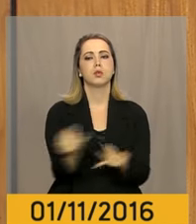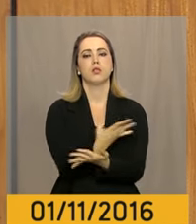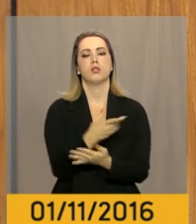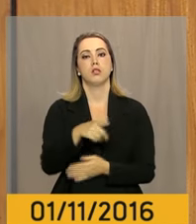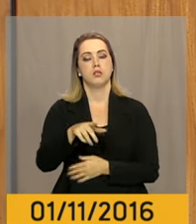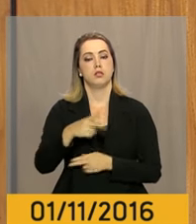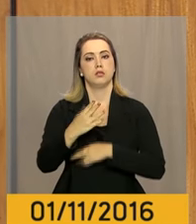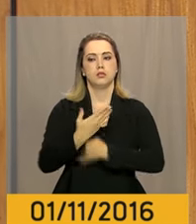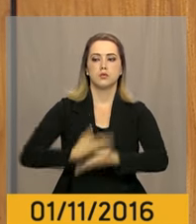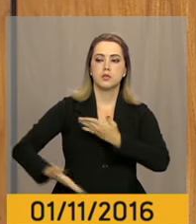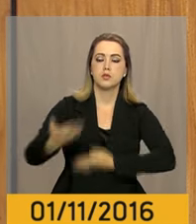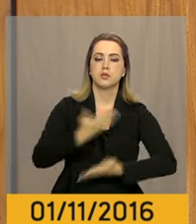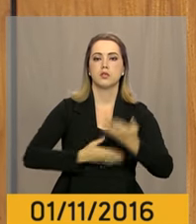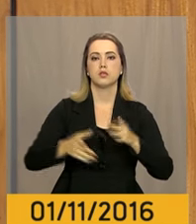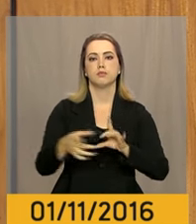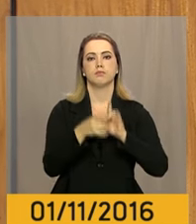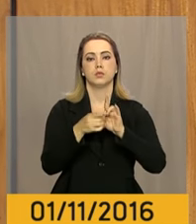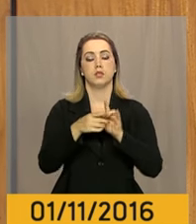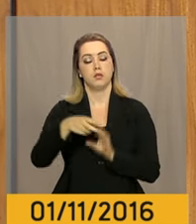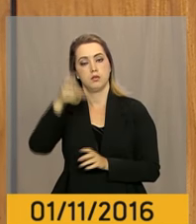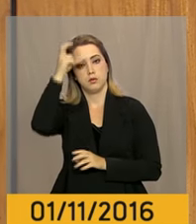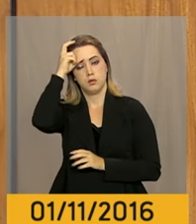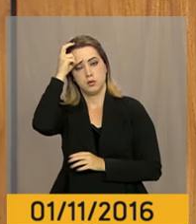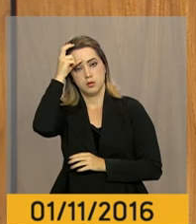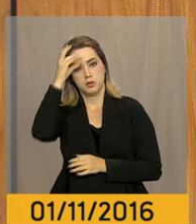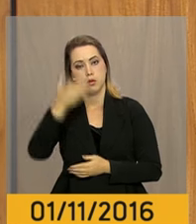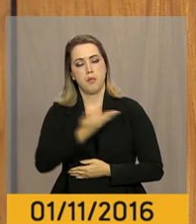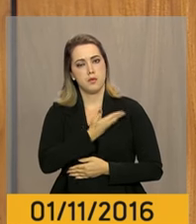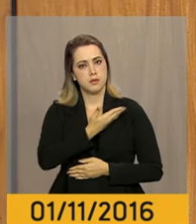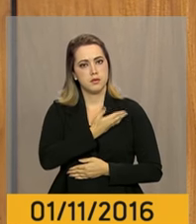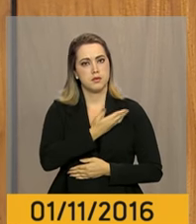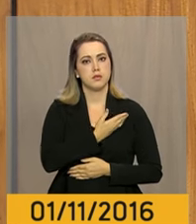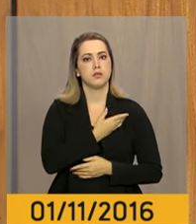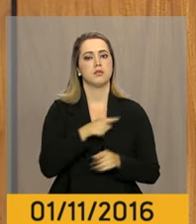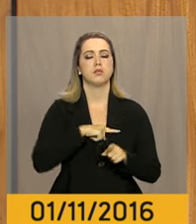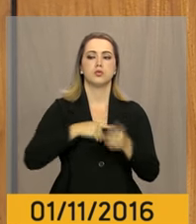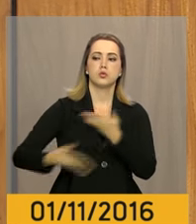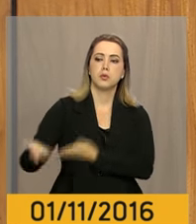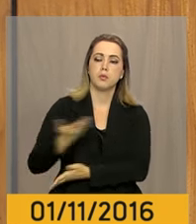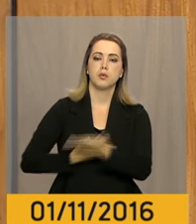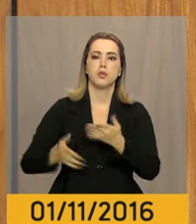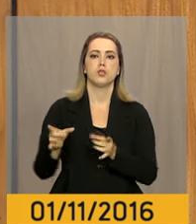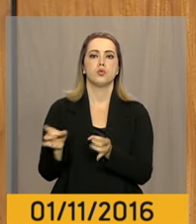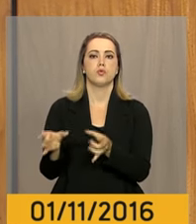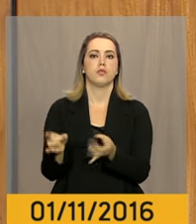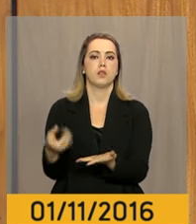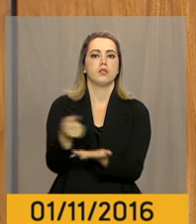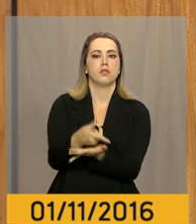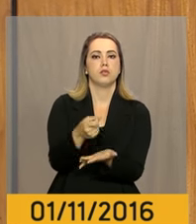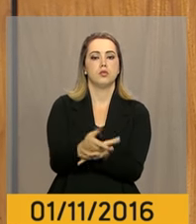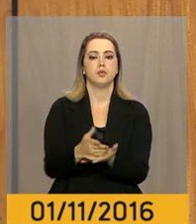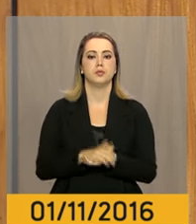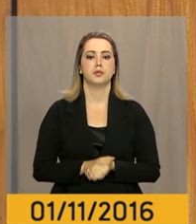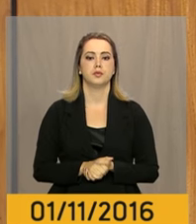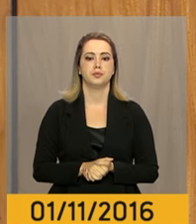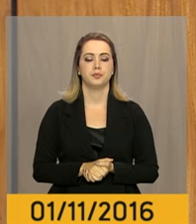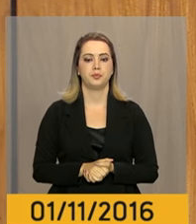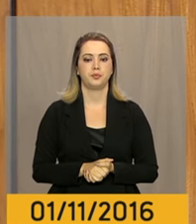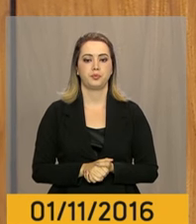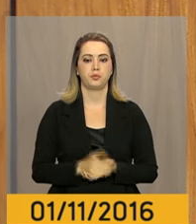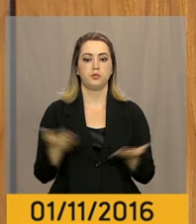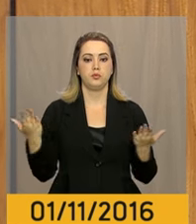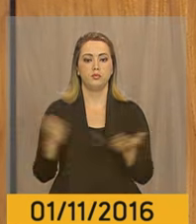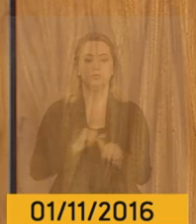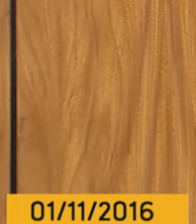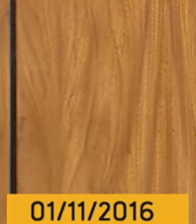afetivas e especialmente comerciais entre o Brasil e Portugal. Senhoras e senhores, com a